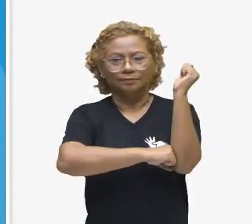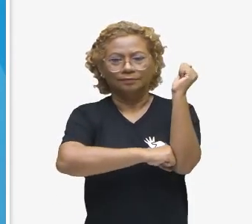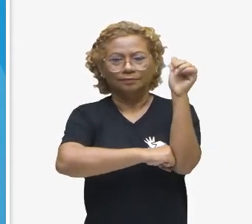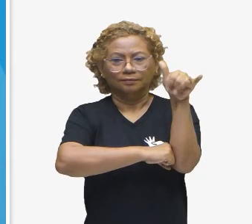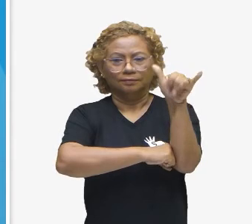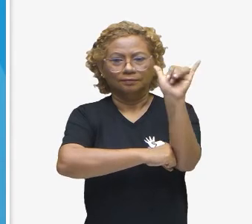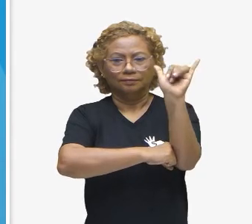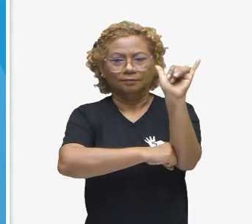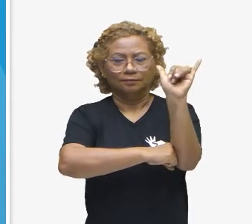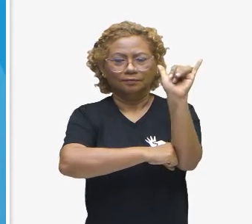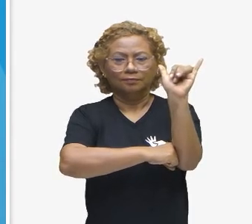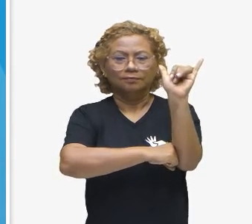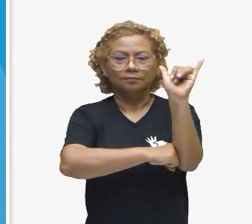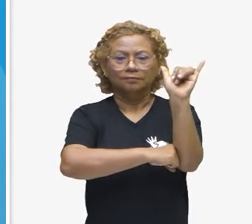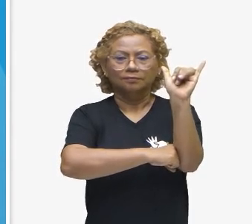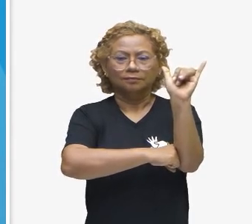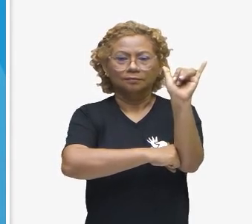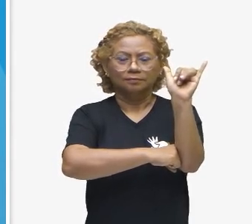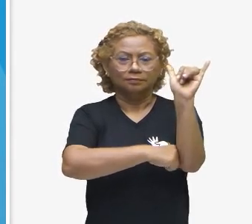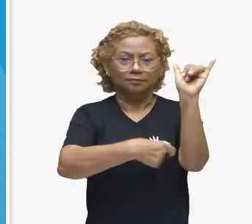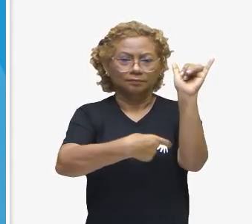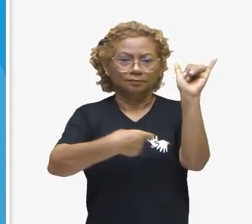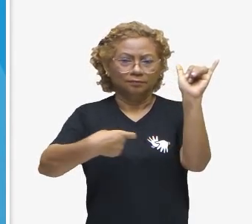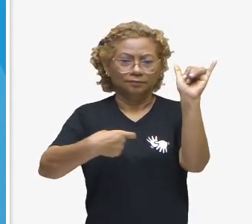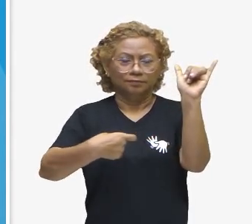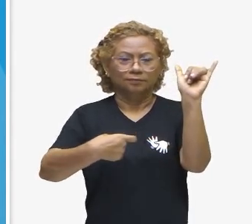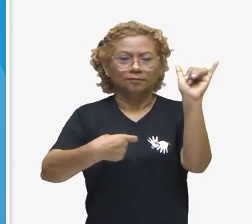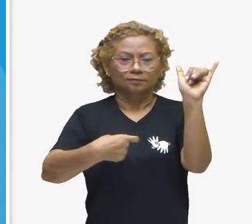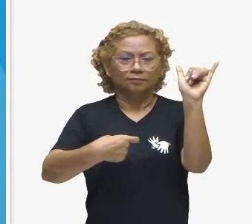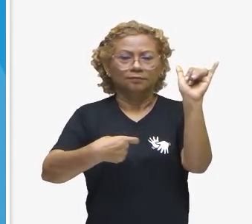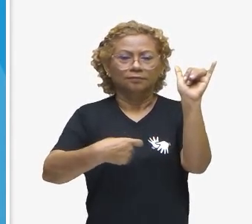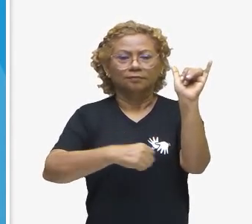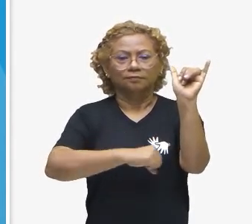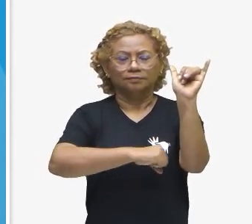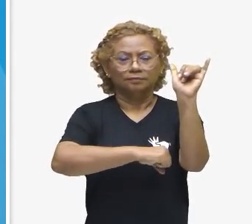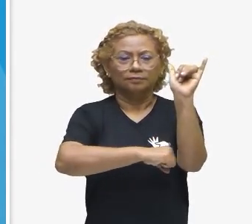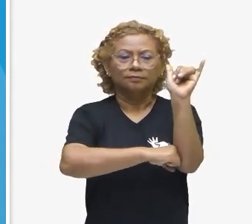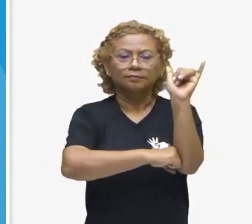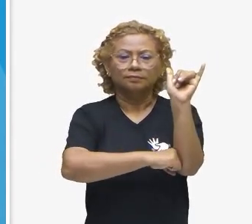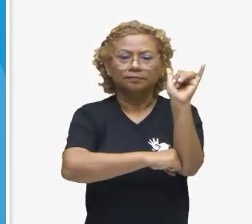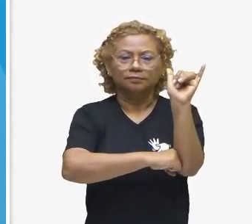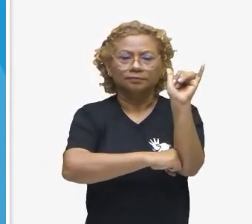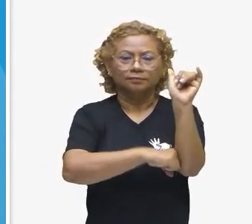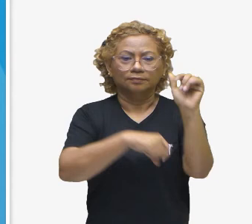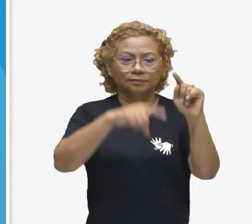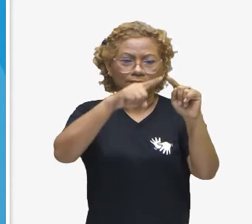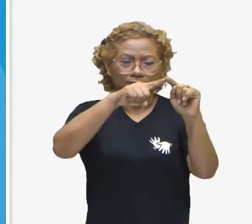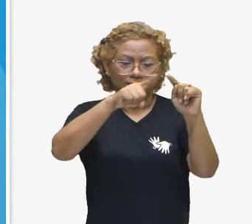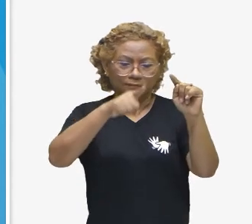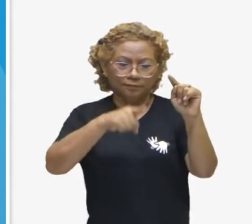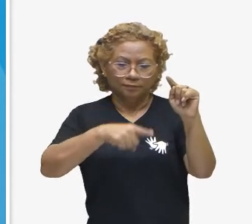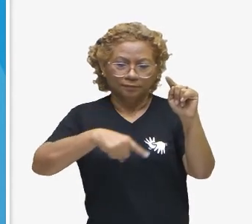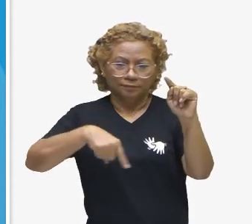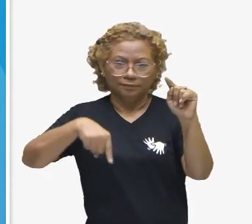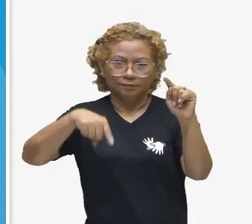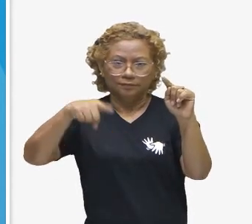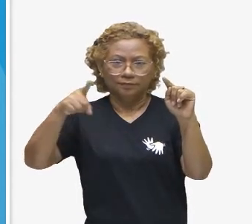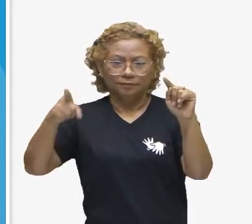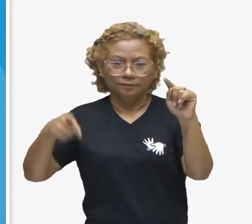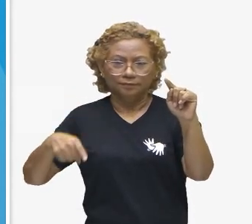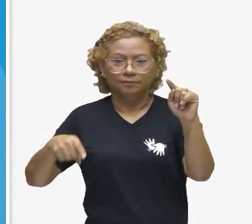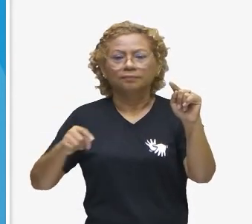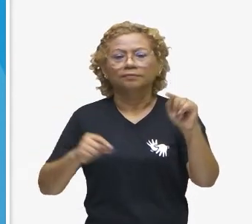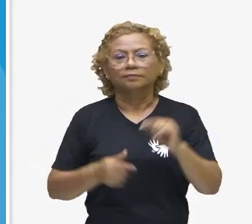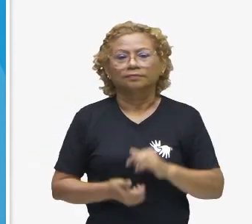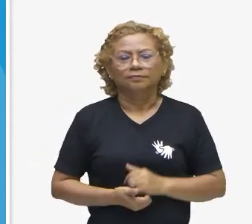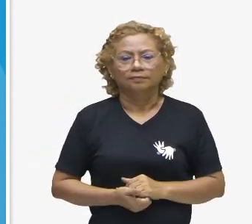Começou aqui, veio aqui, aqui, mais ou menos aqui, não é verdade? E isso aqui